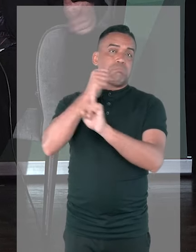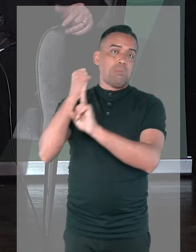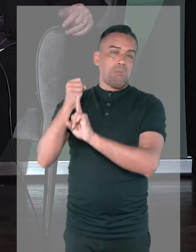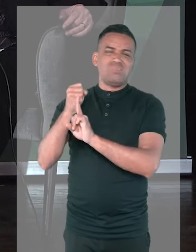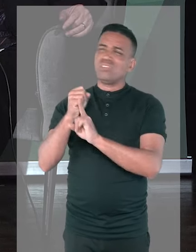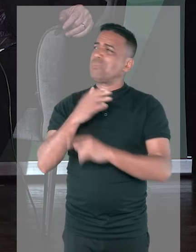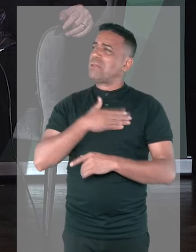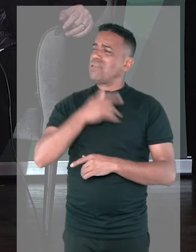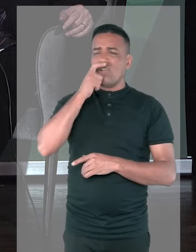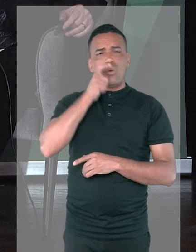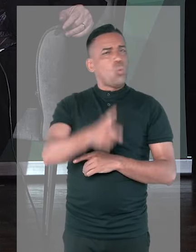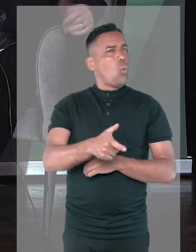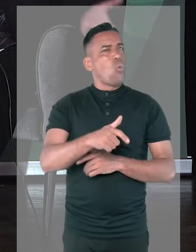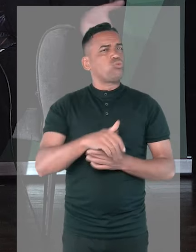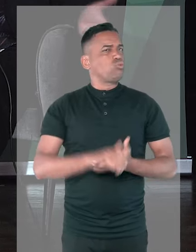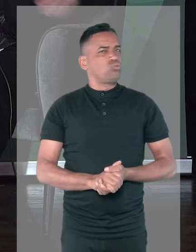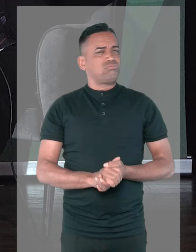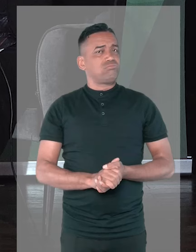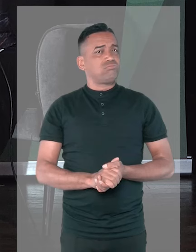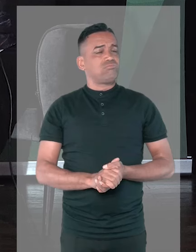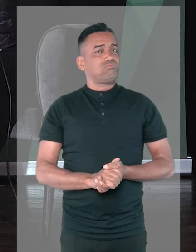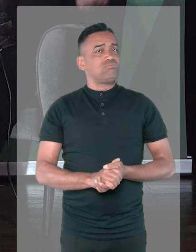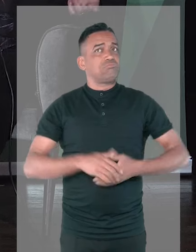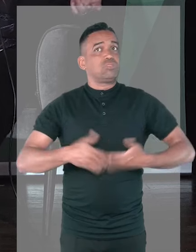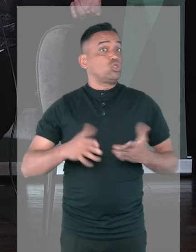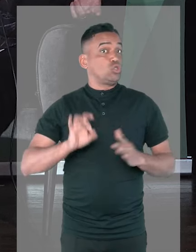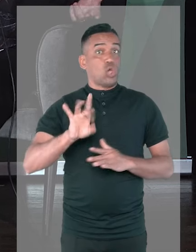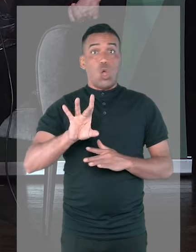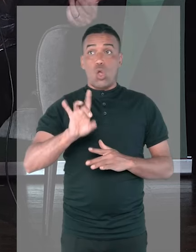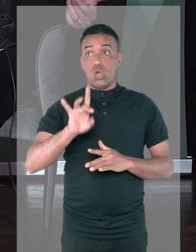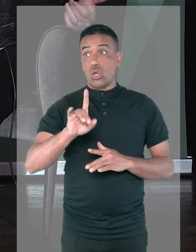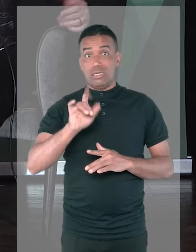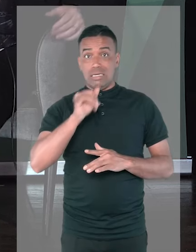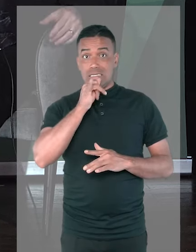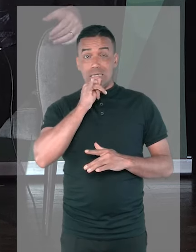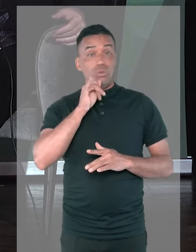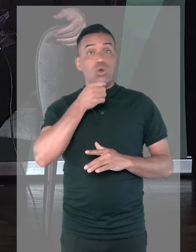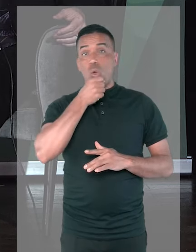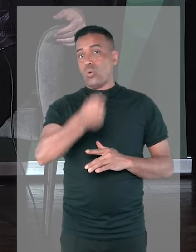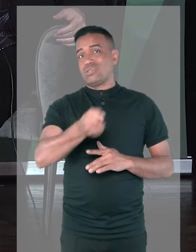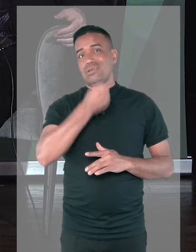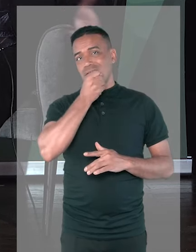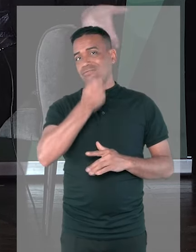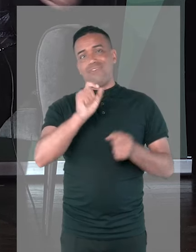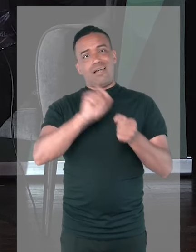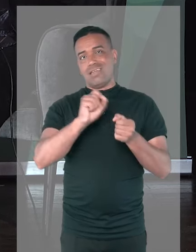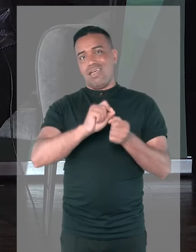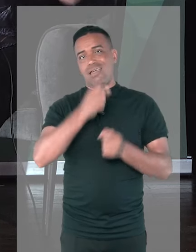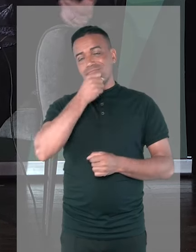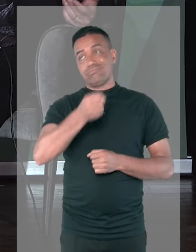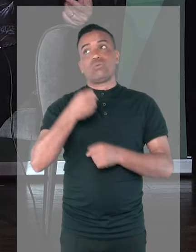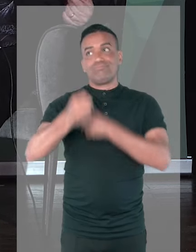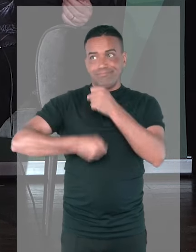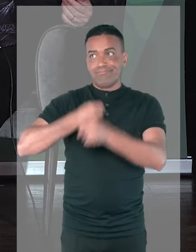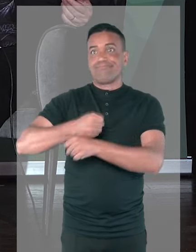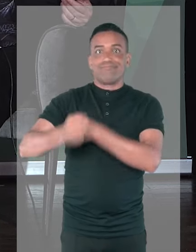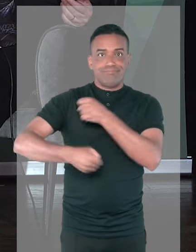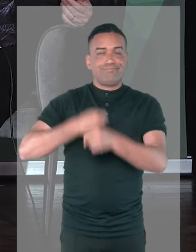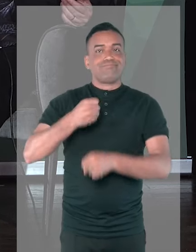né? Só que acabou não rolando de fazer a reportagem. E os anos se passaram